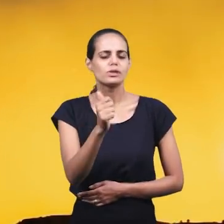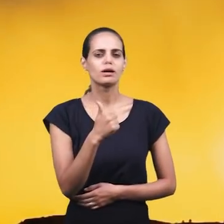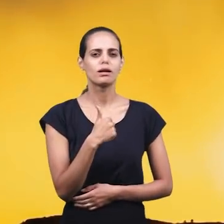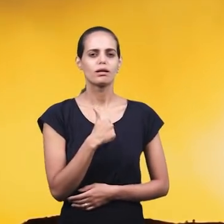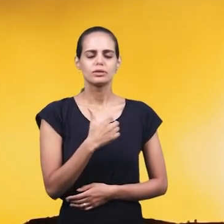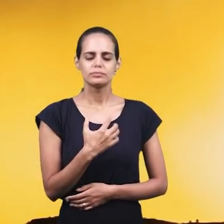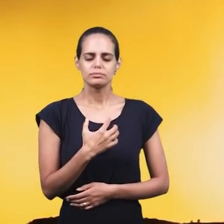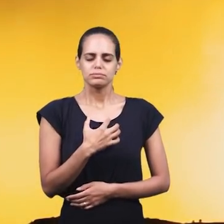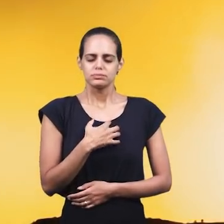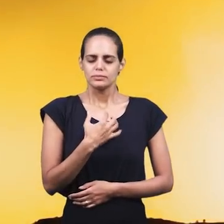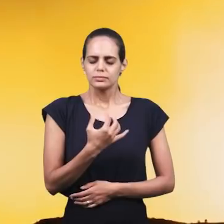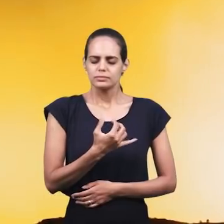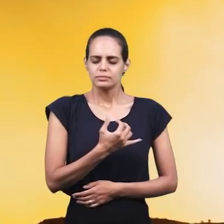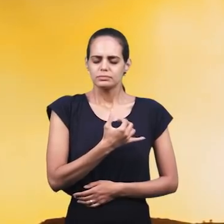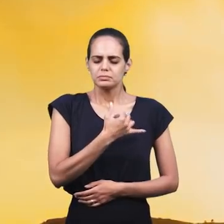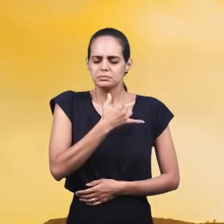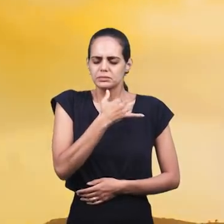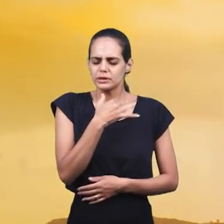triste eu me